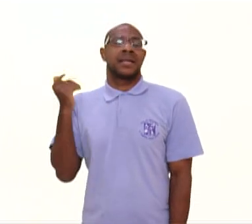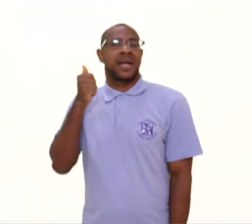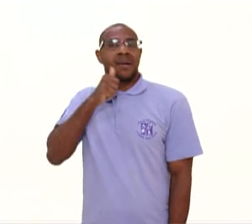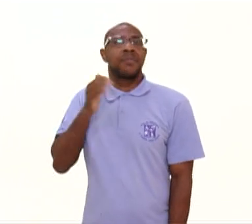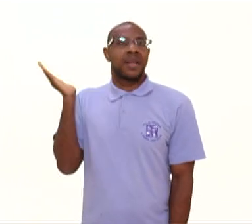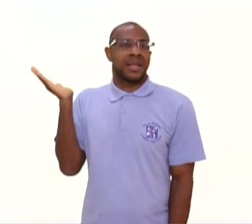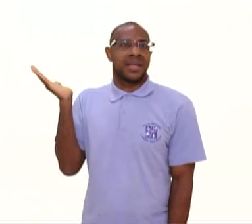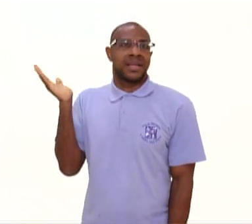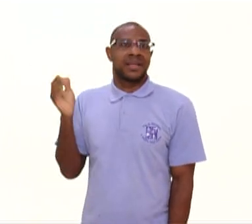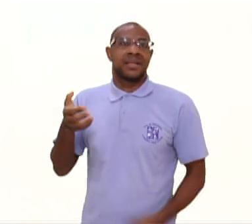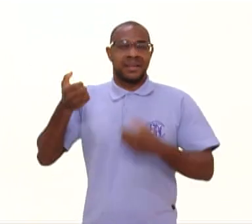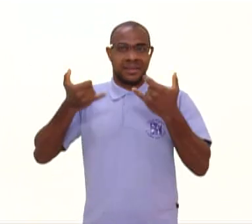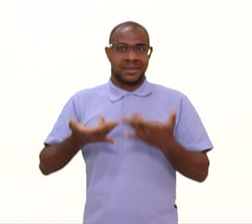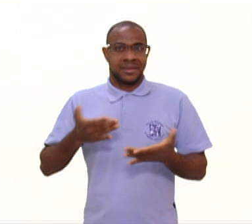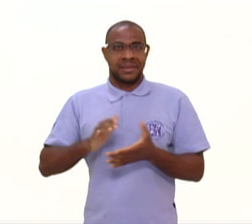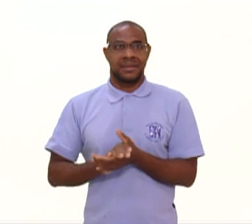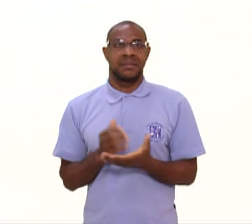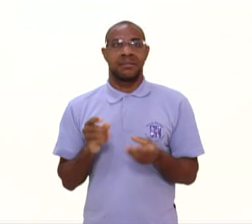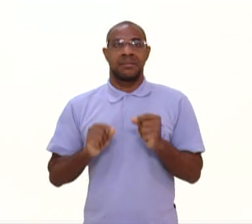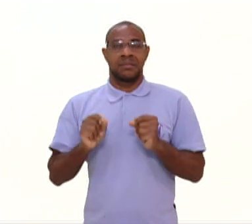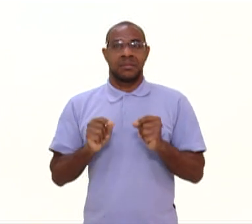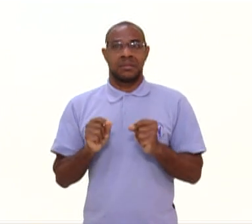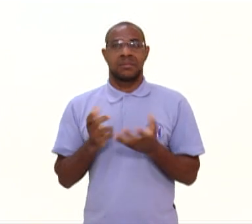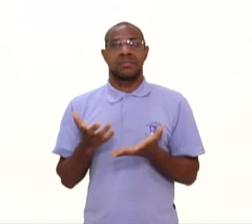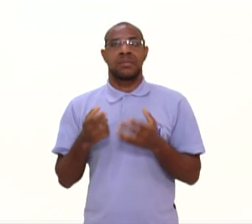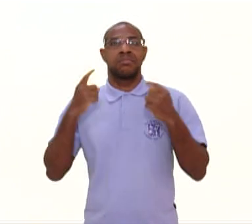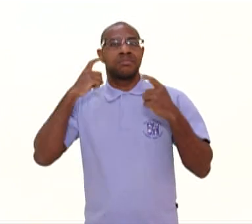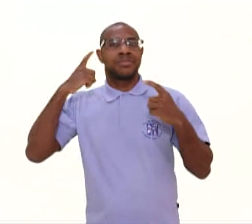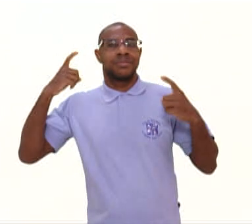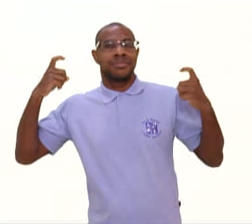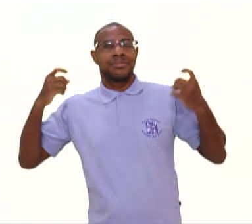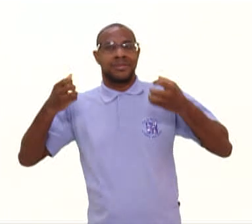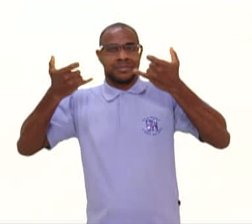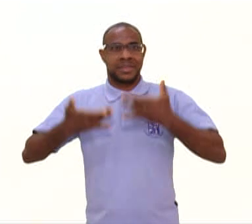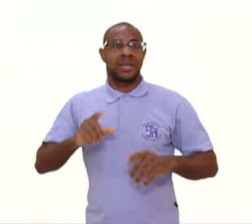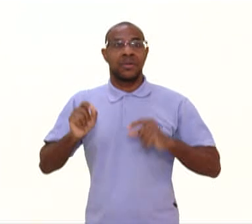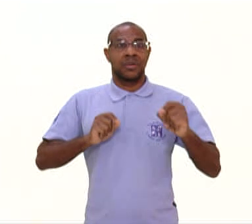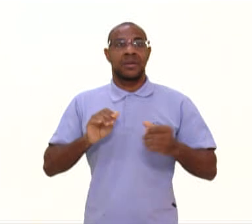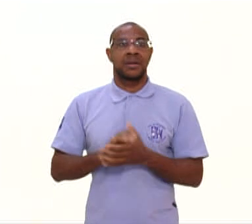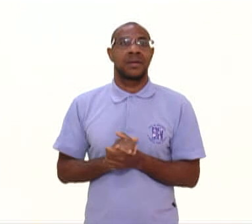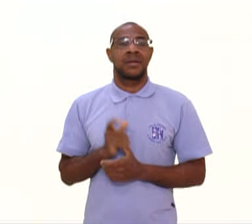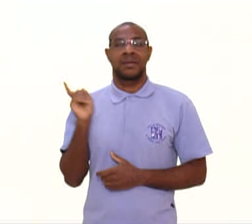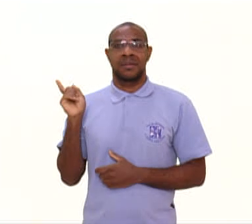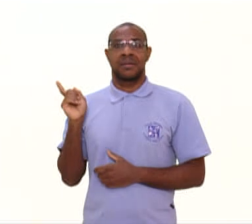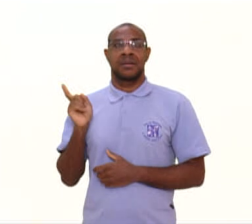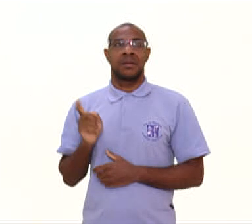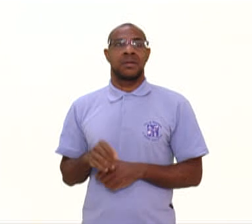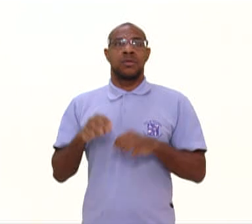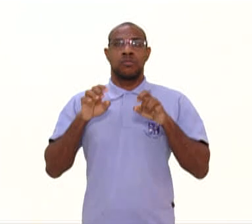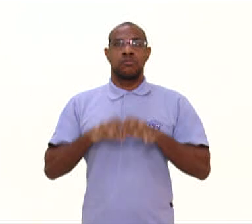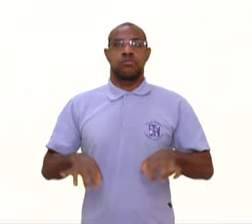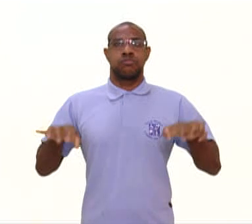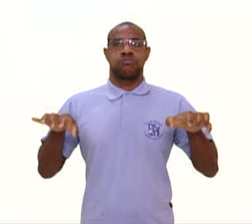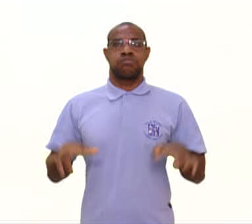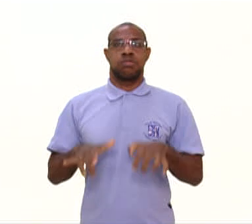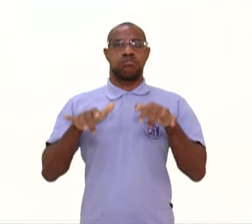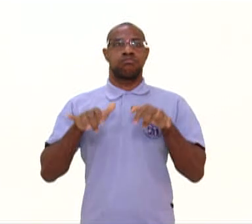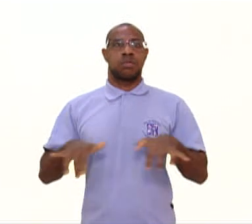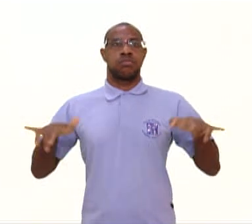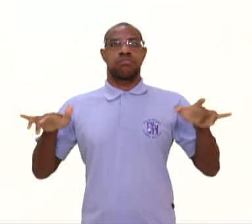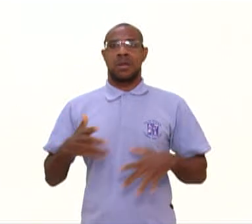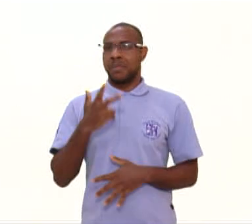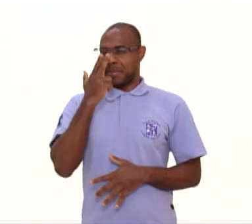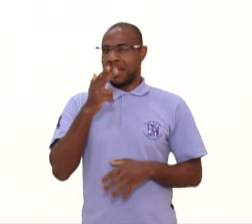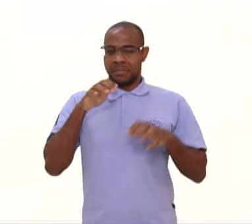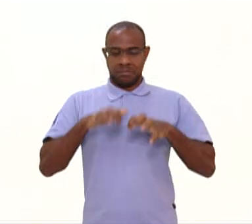como estamos trabalhando com a contextualização aqui da parte da acústica, o que a gente vai ter ali? A ideia de um órgão é como se fosse um piano de